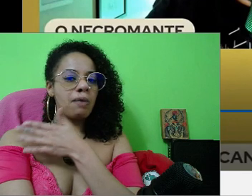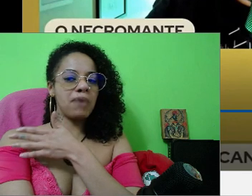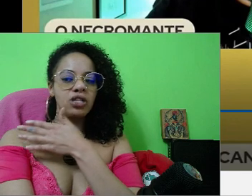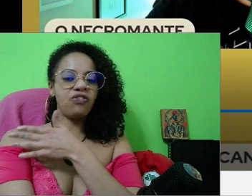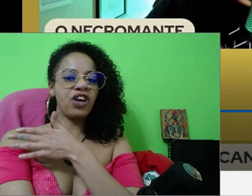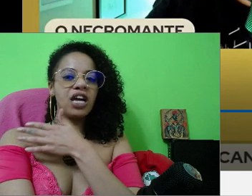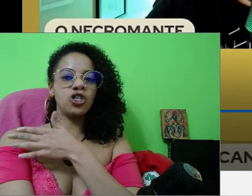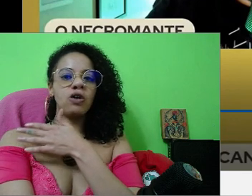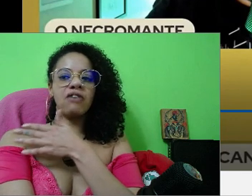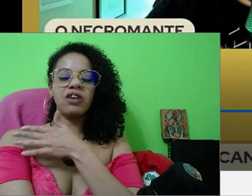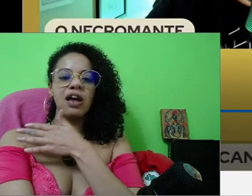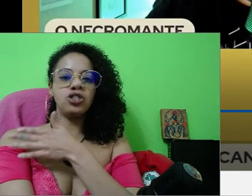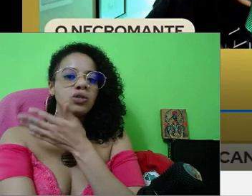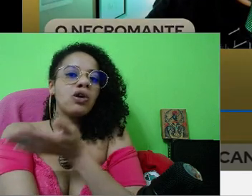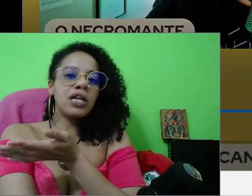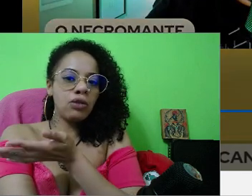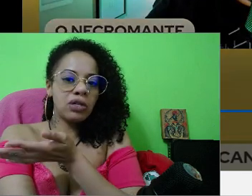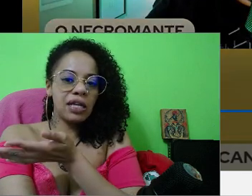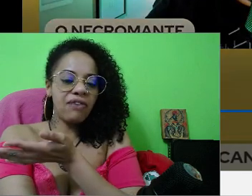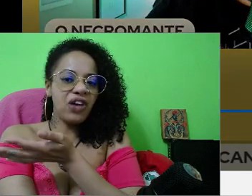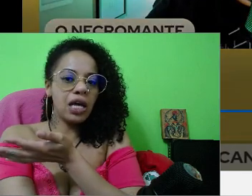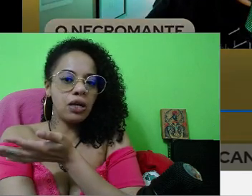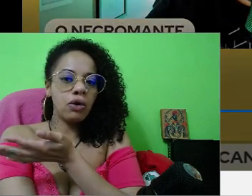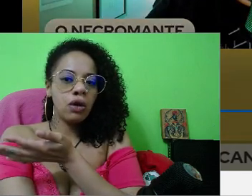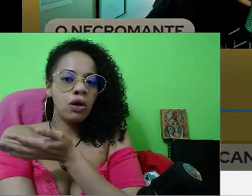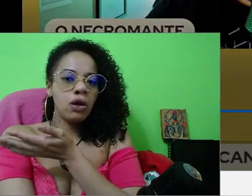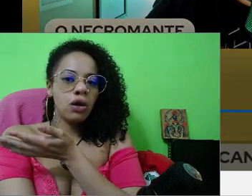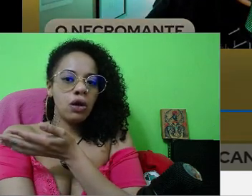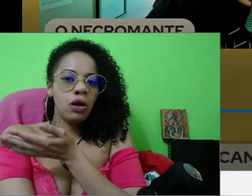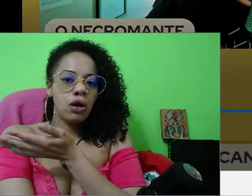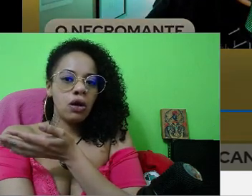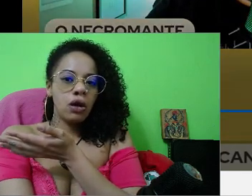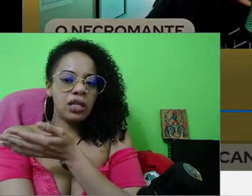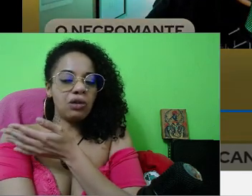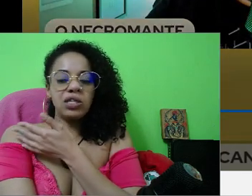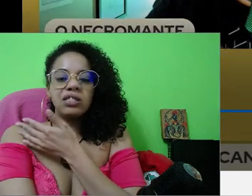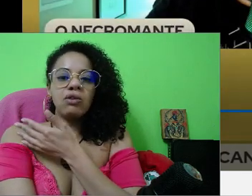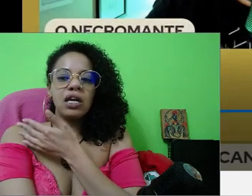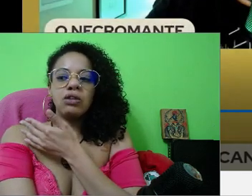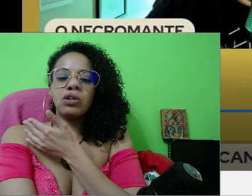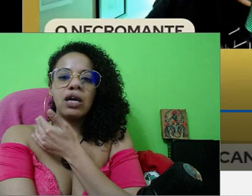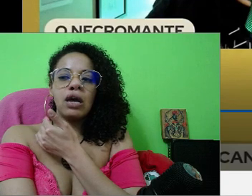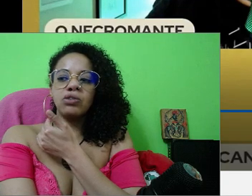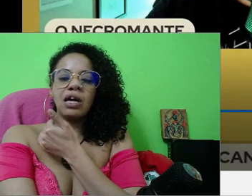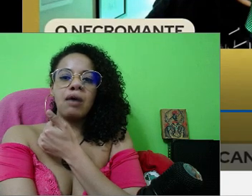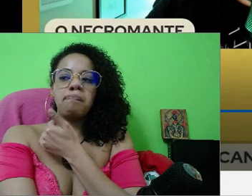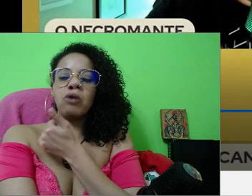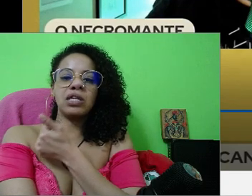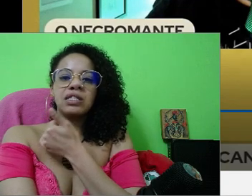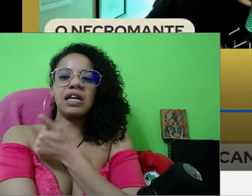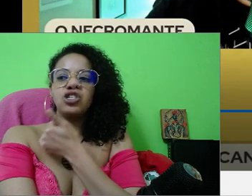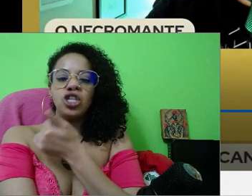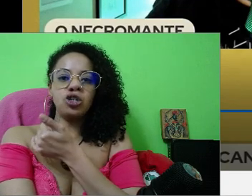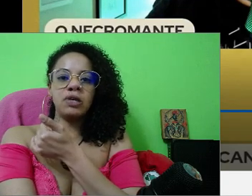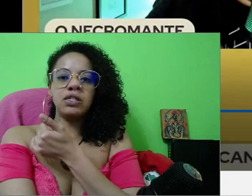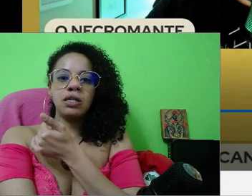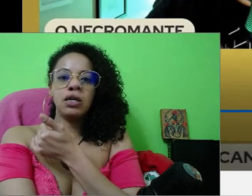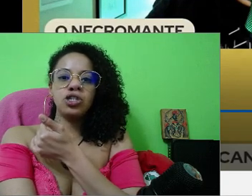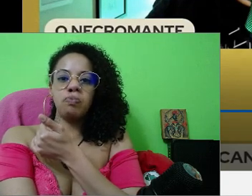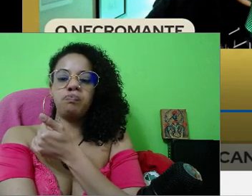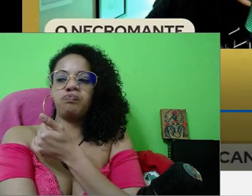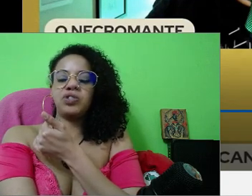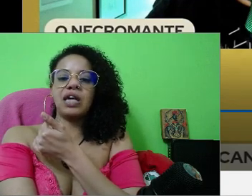a opressão é bem diferente de alguém virar e discordar do que você tá falando então vocês estão querendo o quê usar pautas